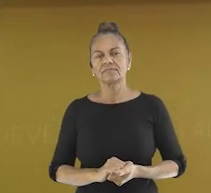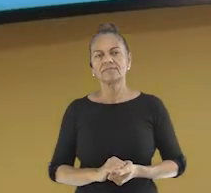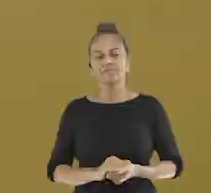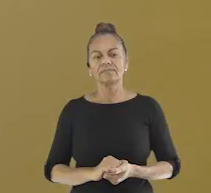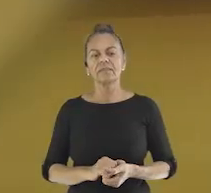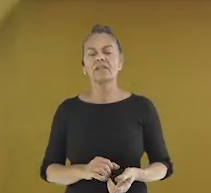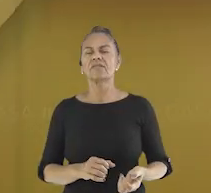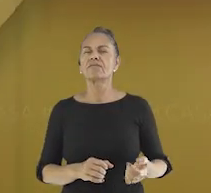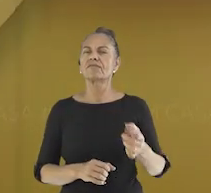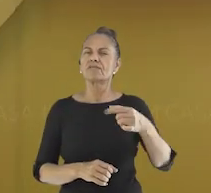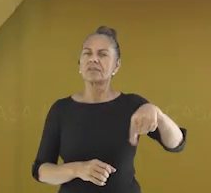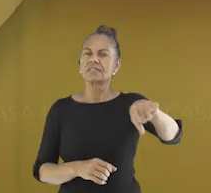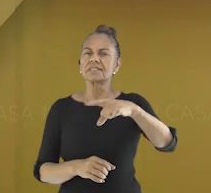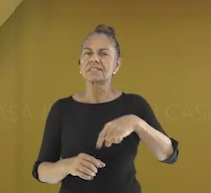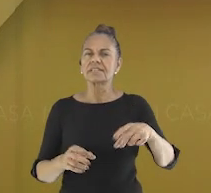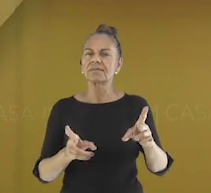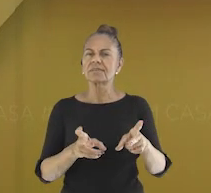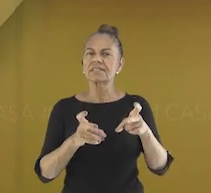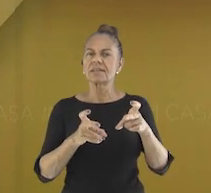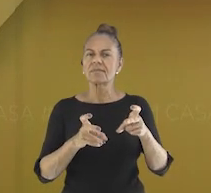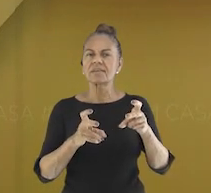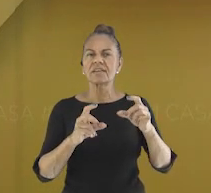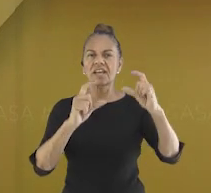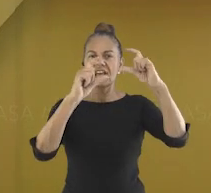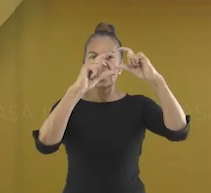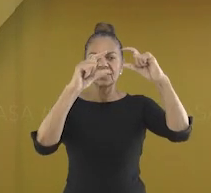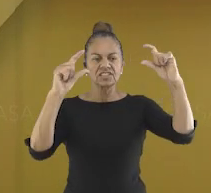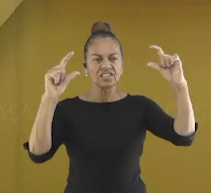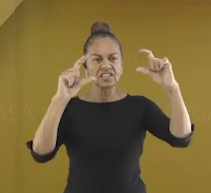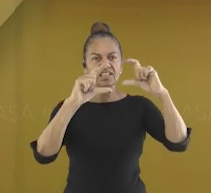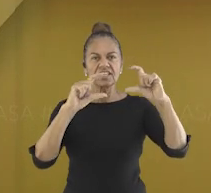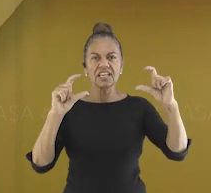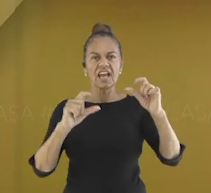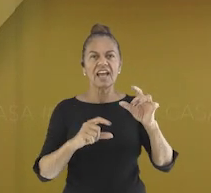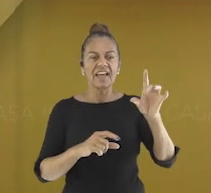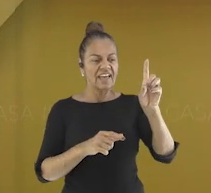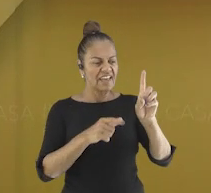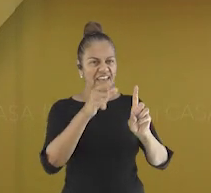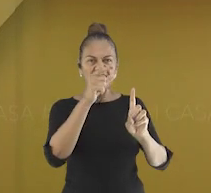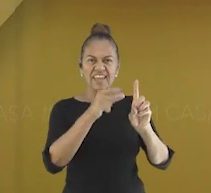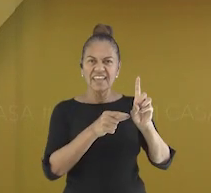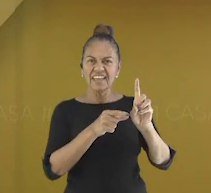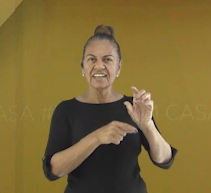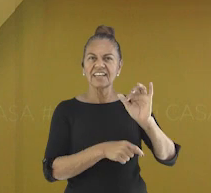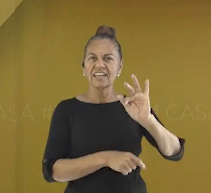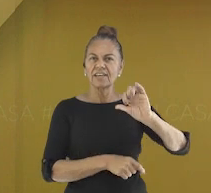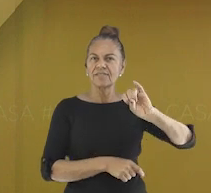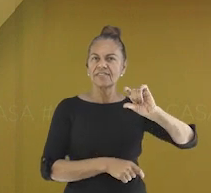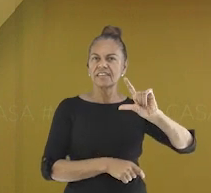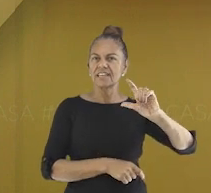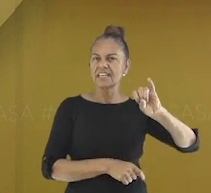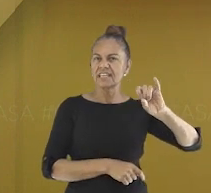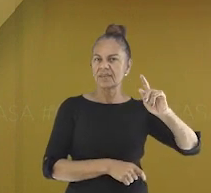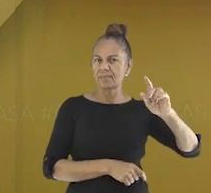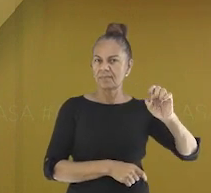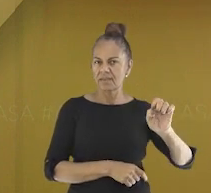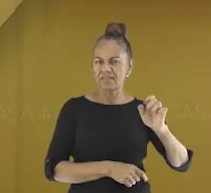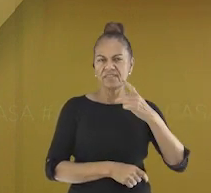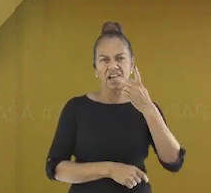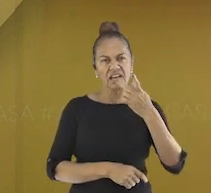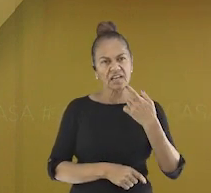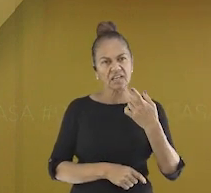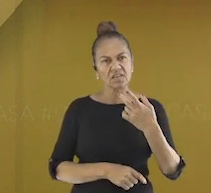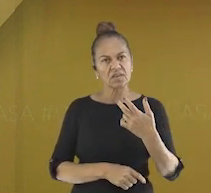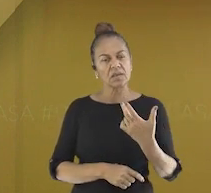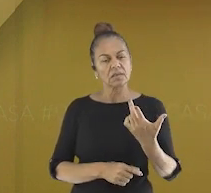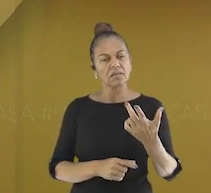massa. Agora, voltando à tirinha de Quino, vocês perceberam que existe uma crítica relacionada à fala de